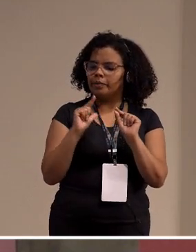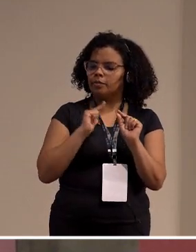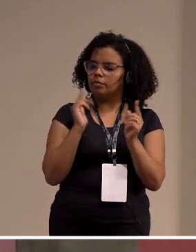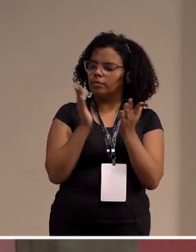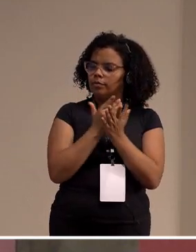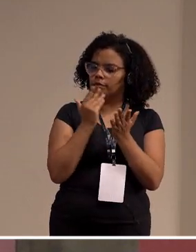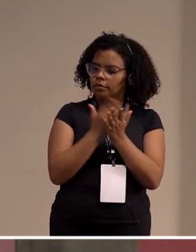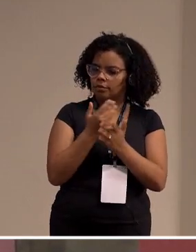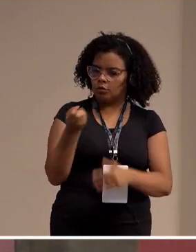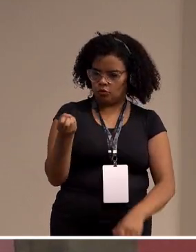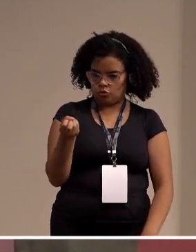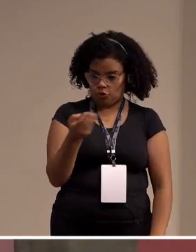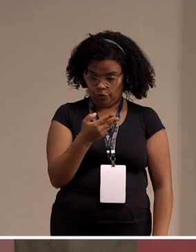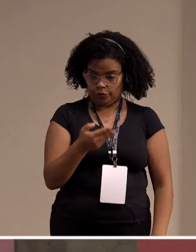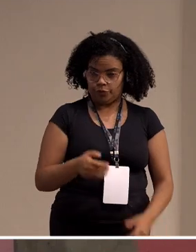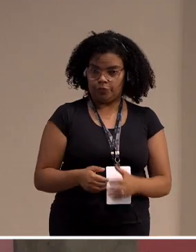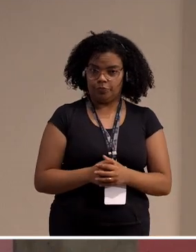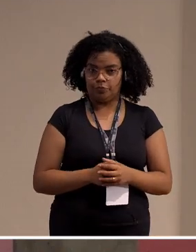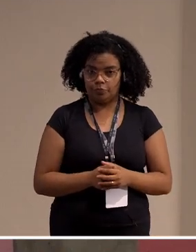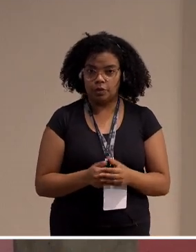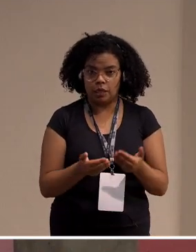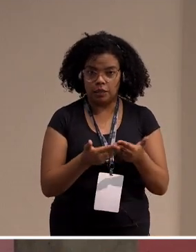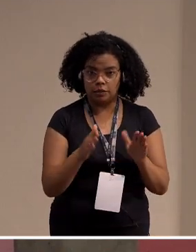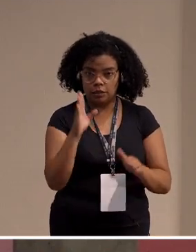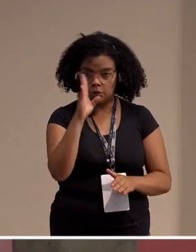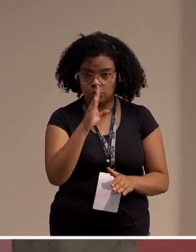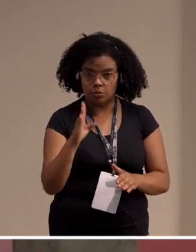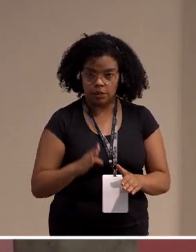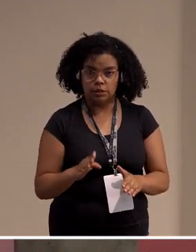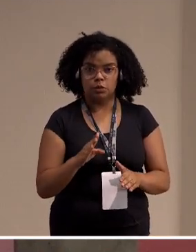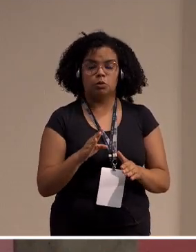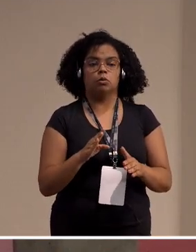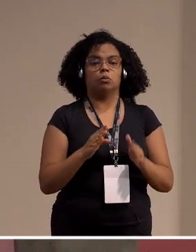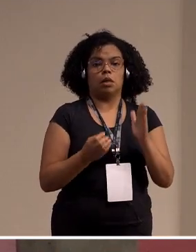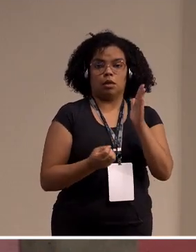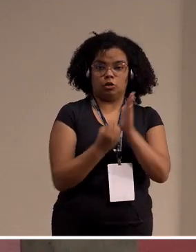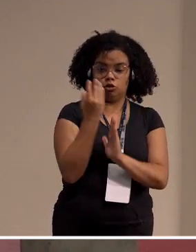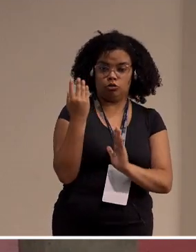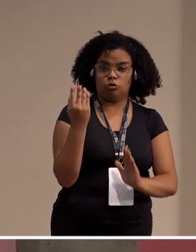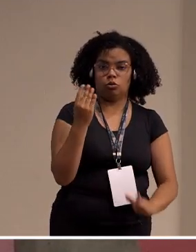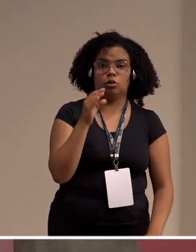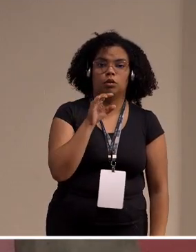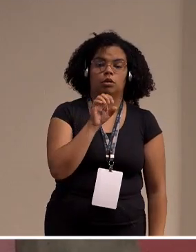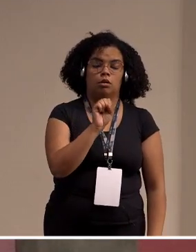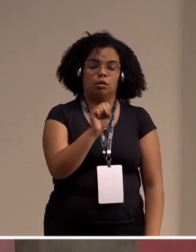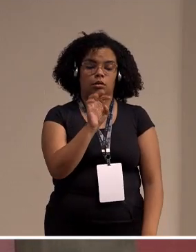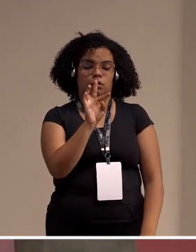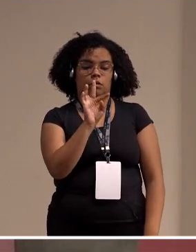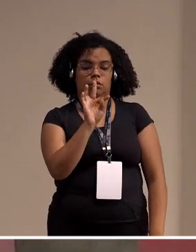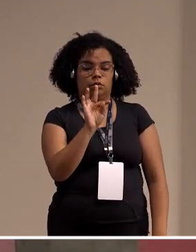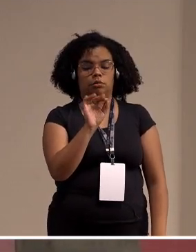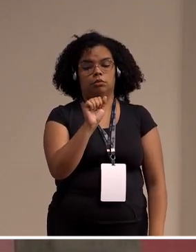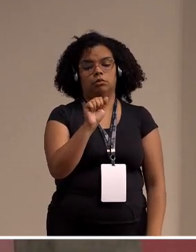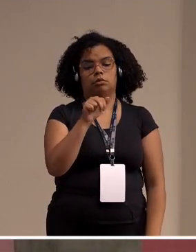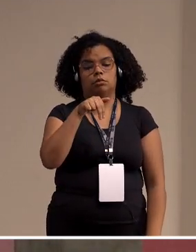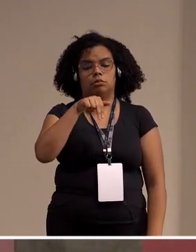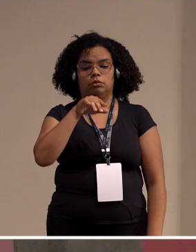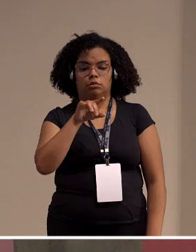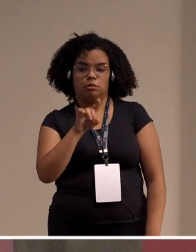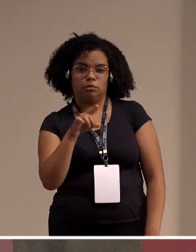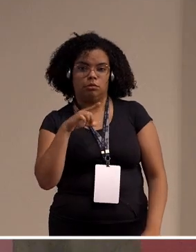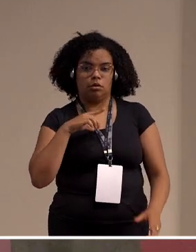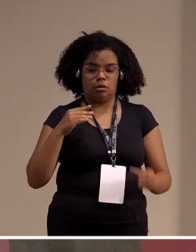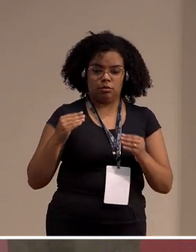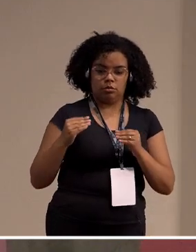recente, Yonder, lançado no Brasil pela editora Instante com o título Em Algum Lugar Lá Fora, insere-se